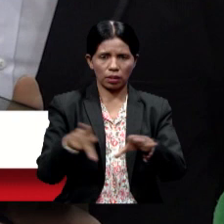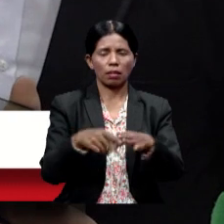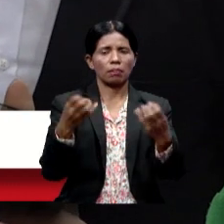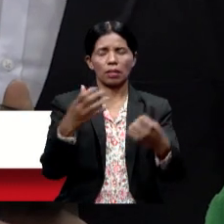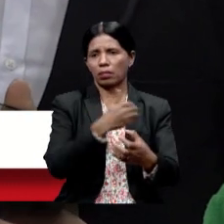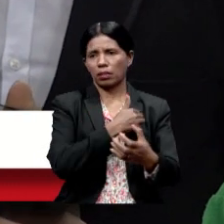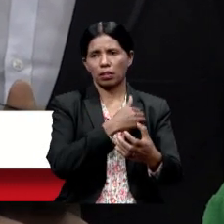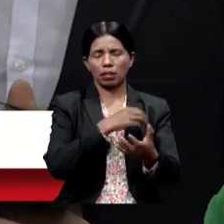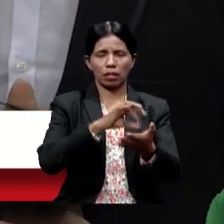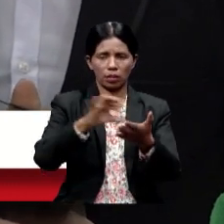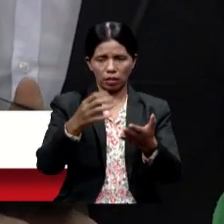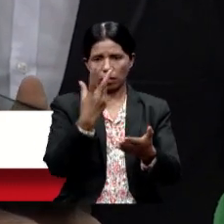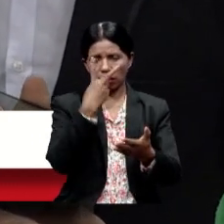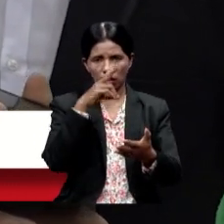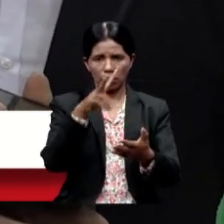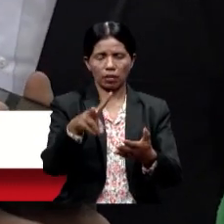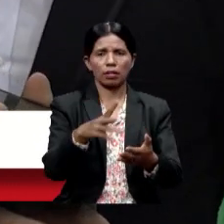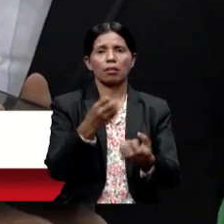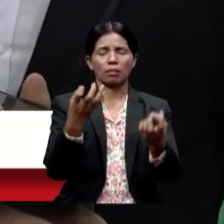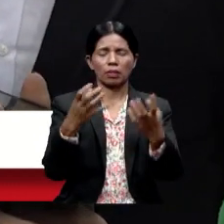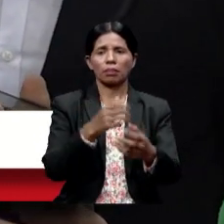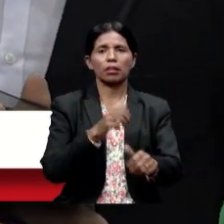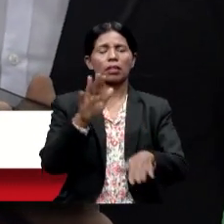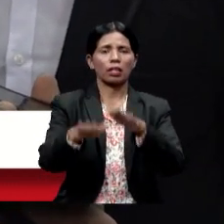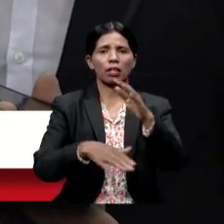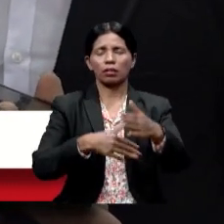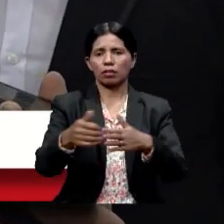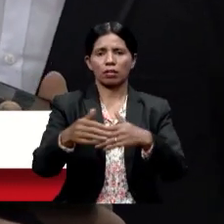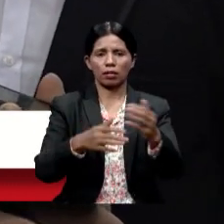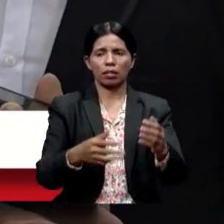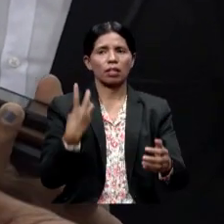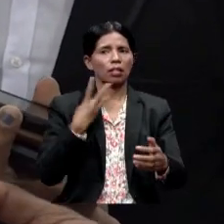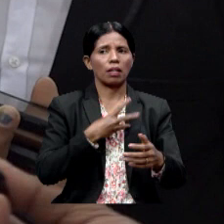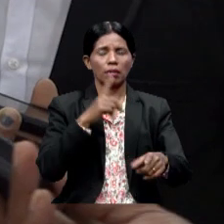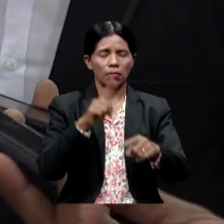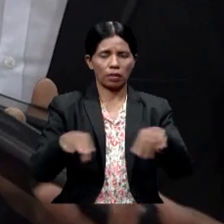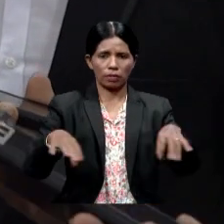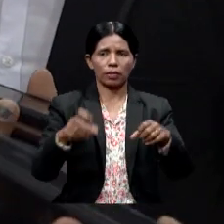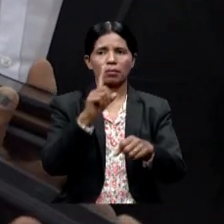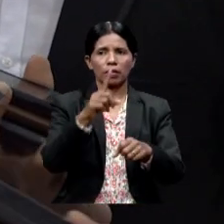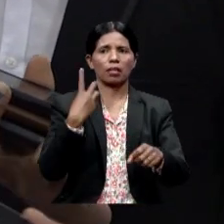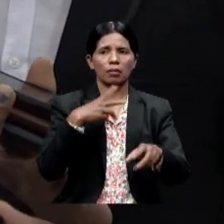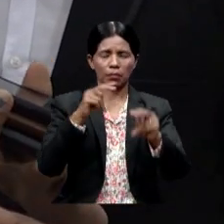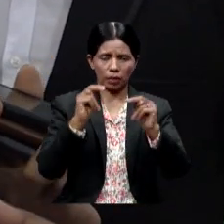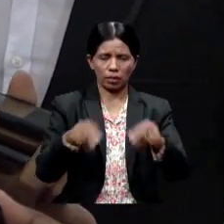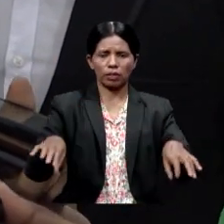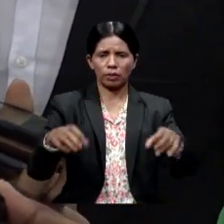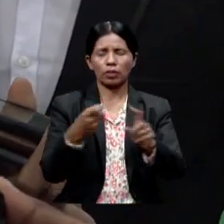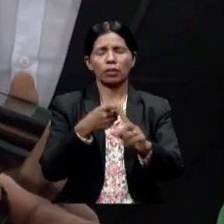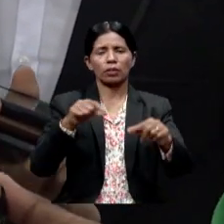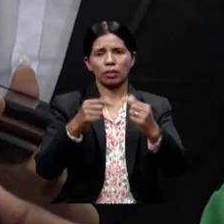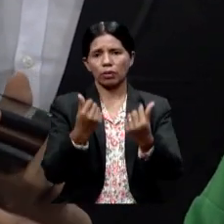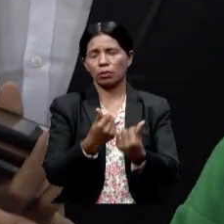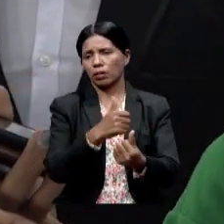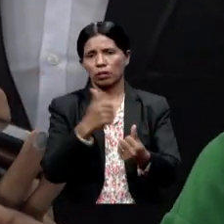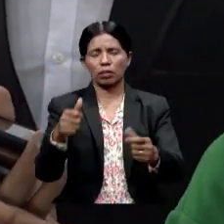sida itepot si on temi barak ma sila tun sahela. Portanto, ainda não há serviço mesmo, que a gente tem que precisar do setor, se o